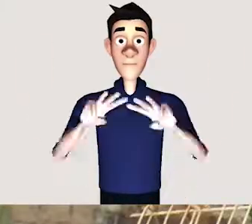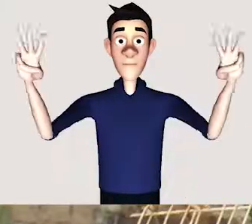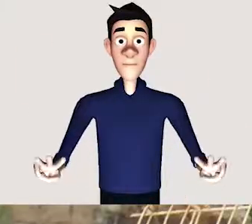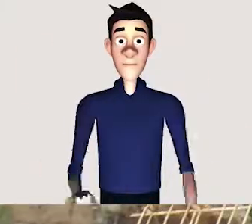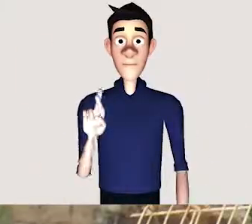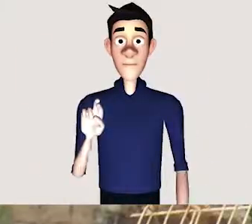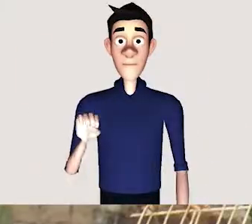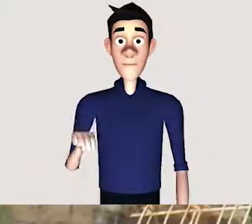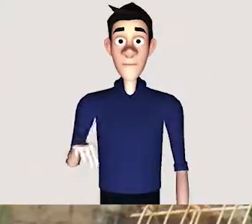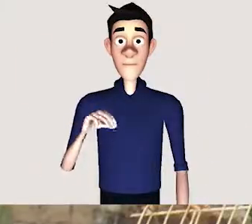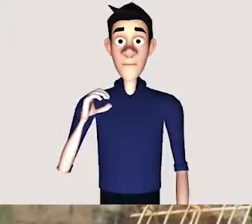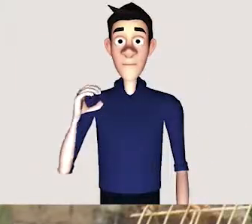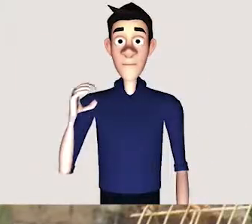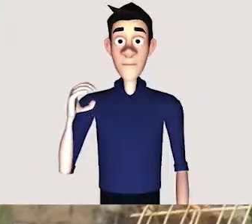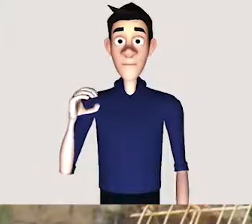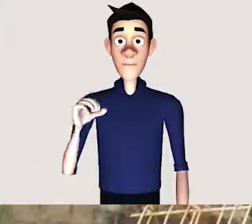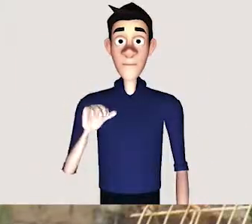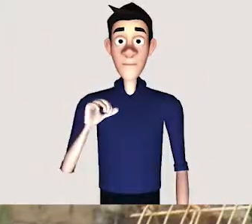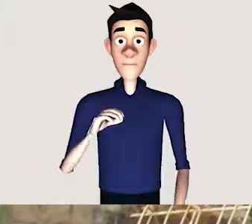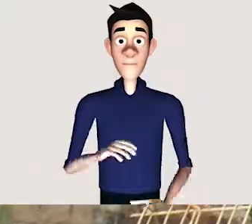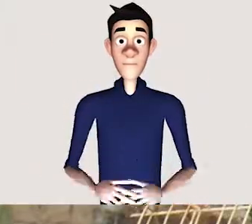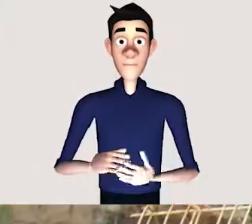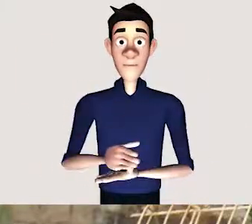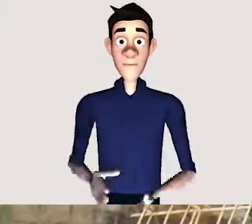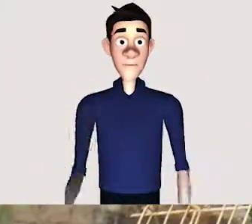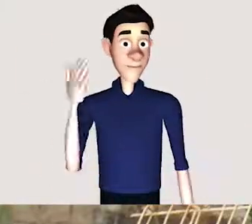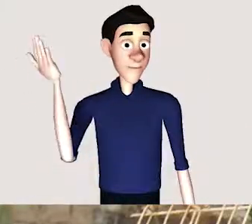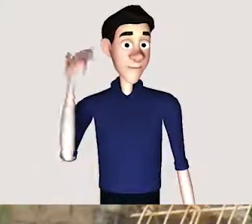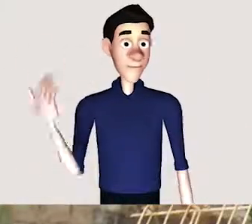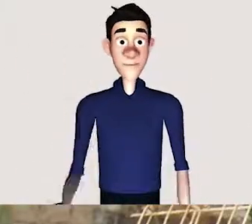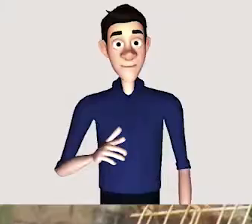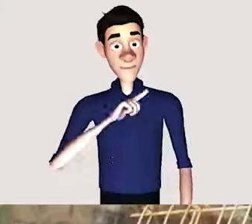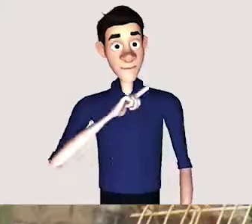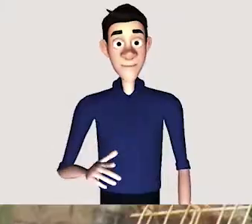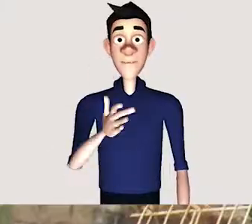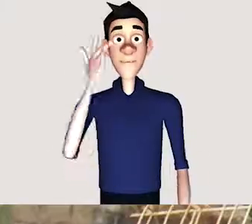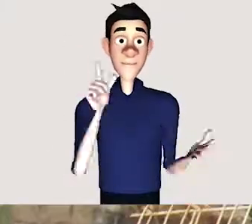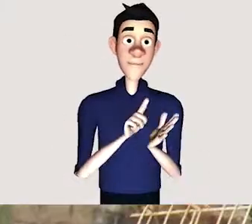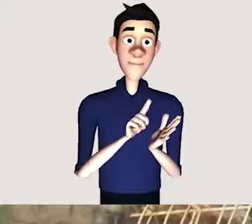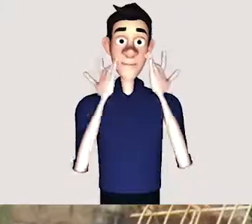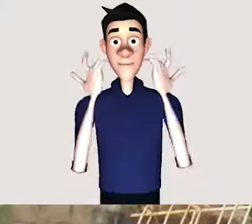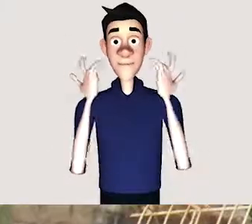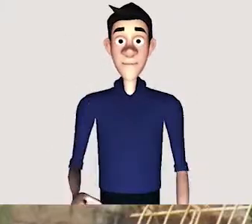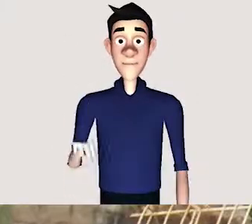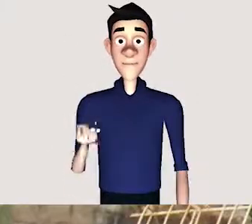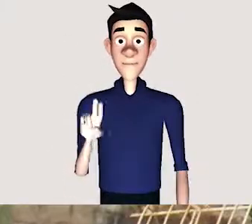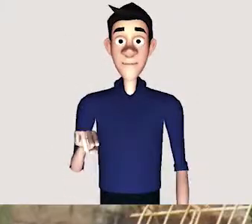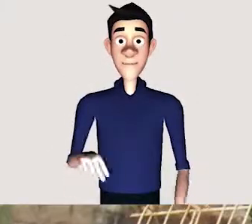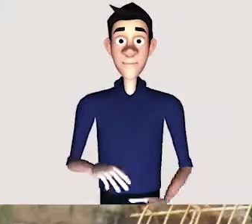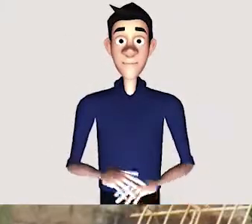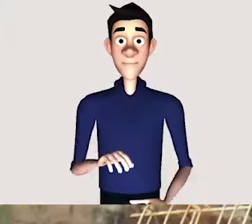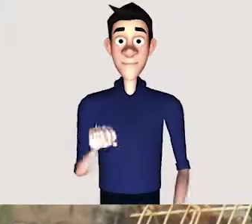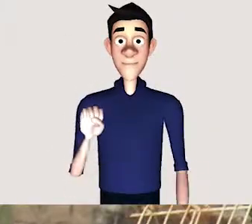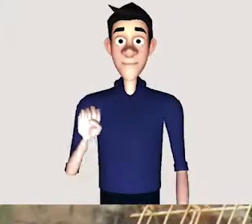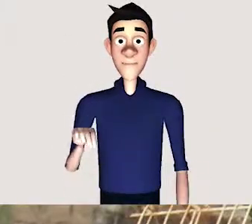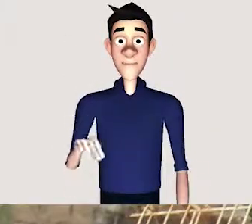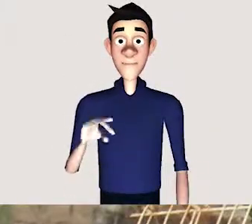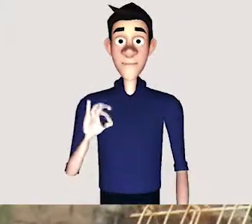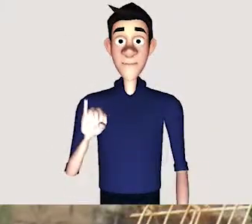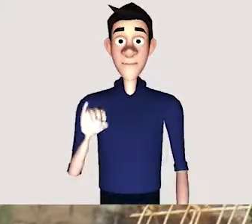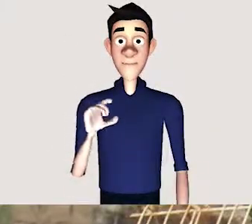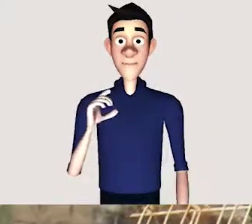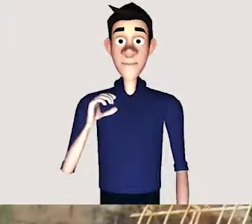cidades brasileiras, que continuam acontecendo no Brasil. E quem é mais ameaçado pelas remoções? As